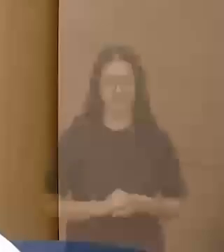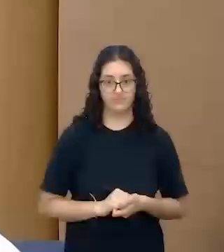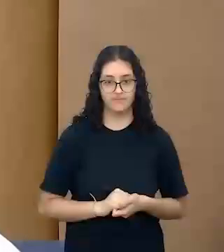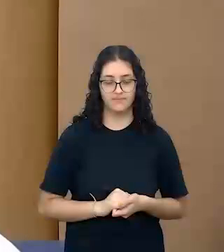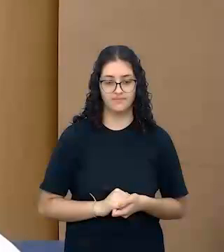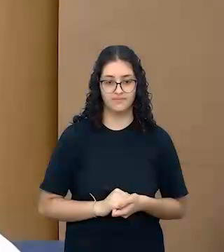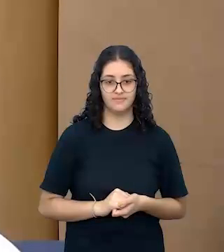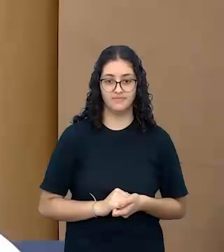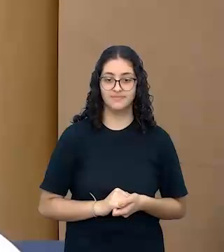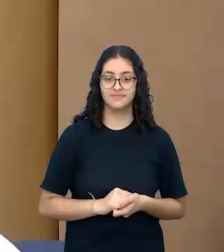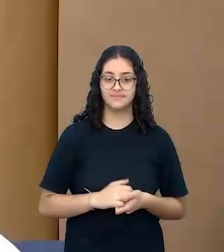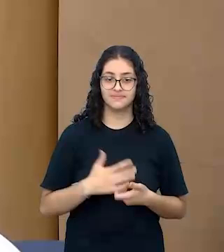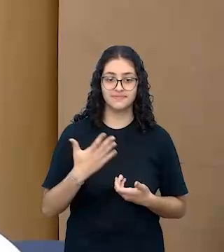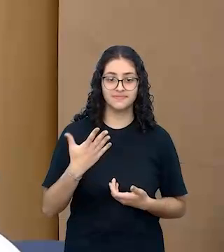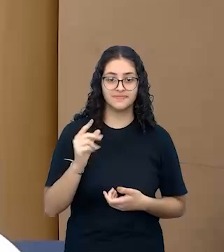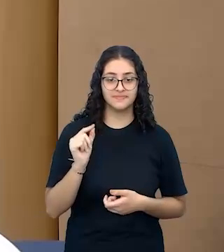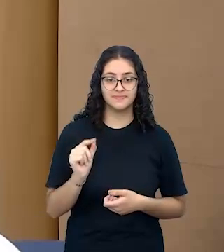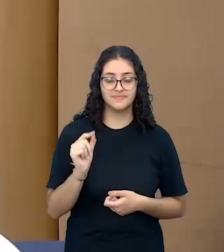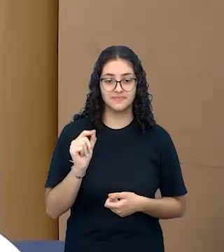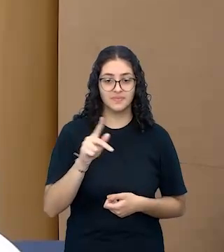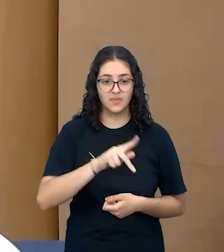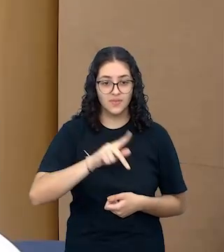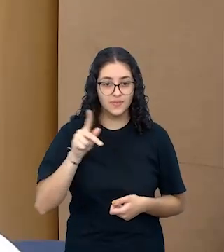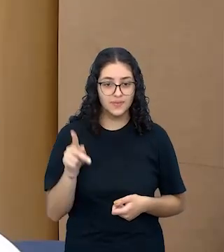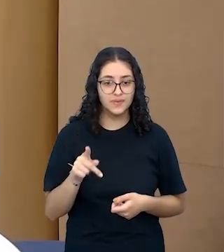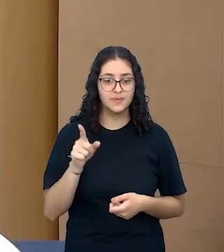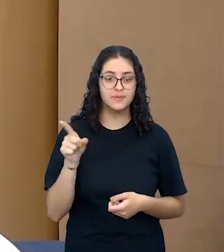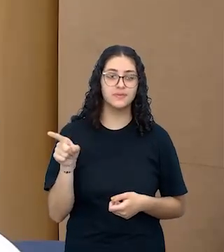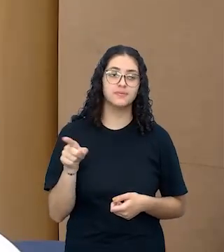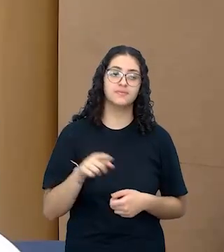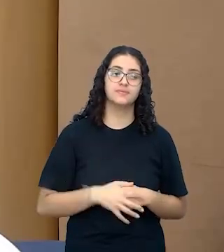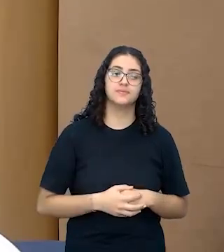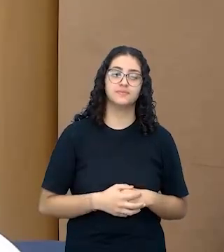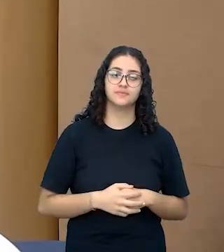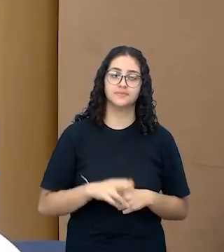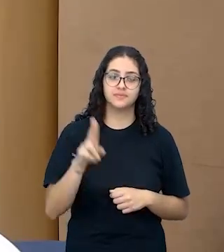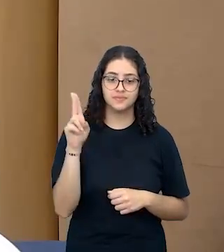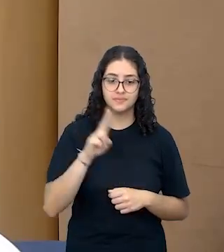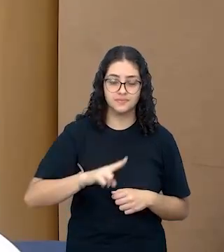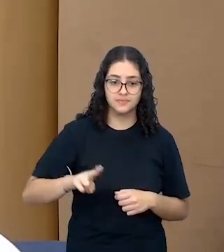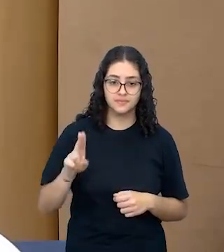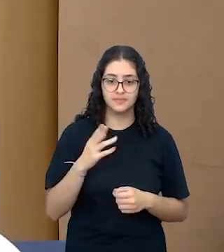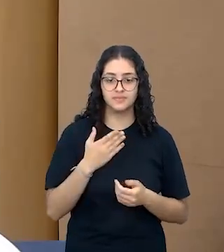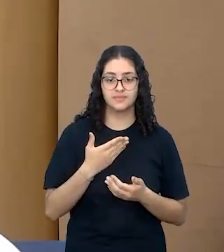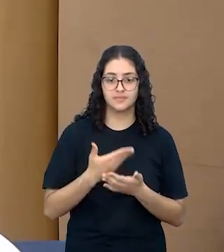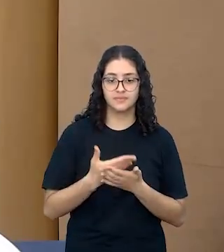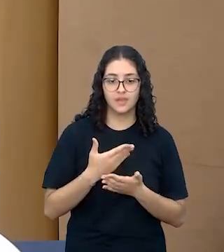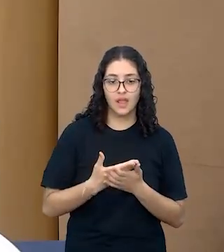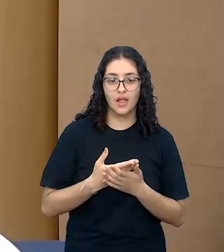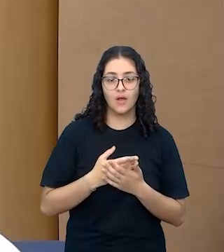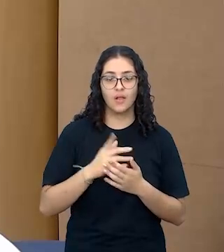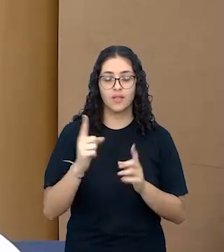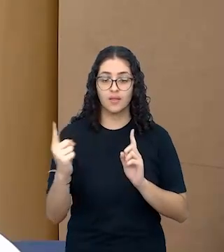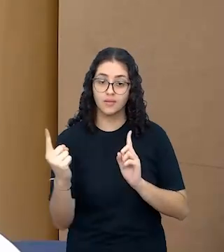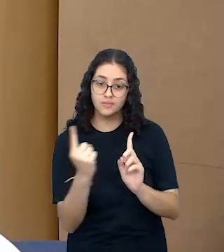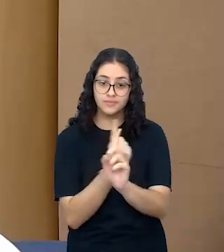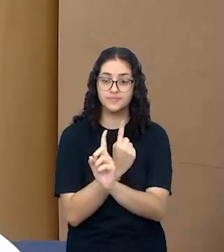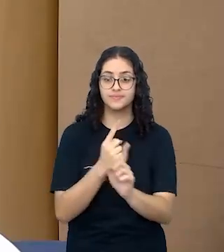Voltamos então, Vanderlei, aqui os professores estão falando, Muito utilizando aulas invertidas,